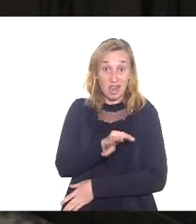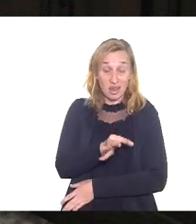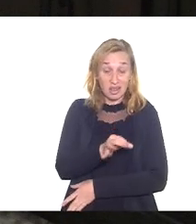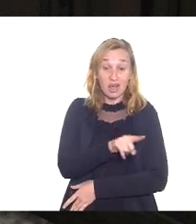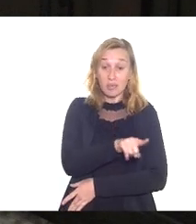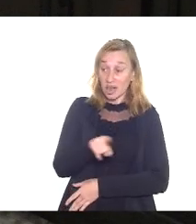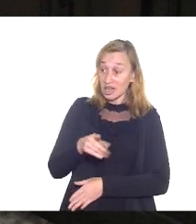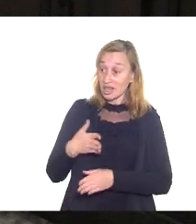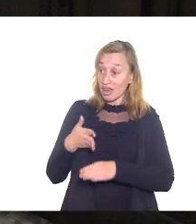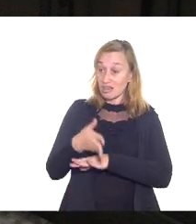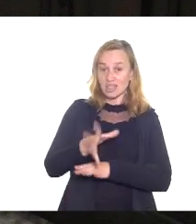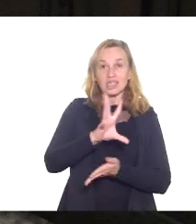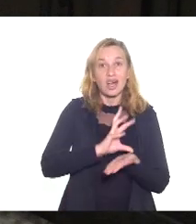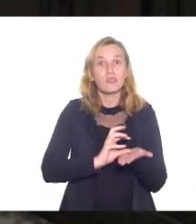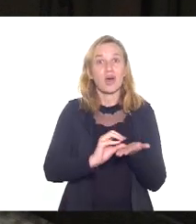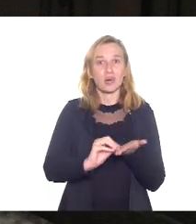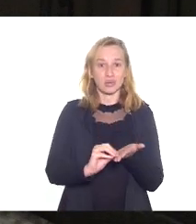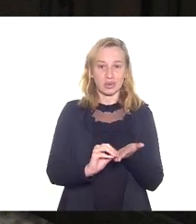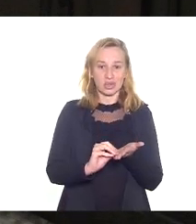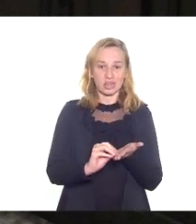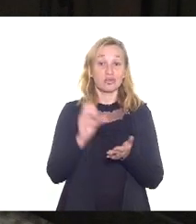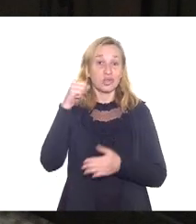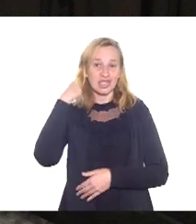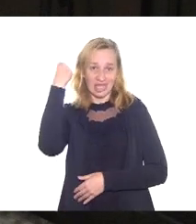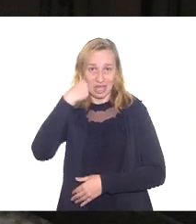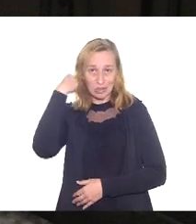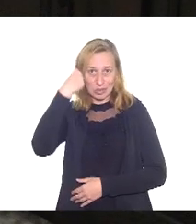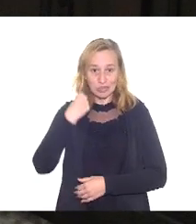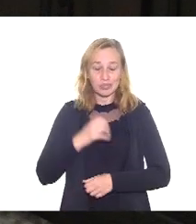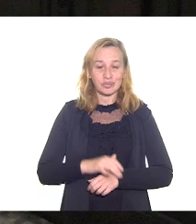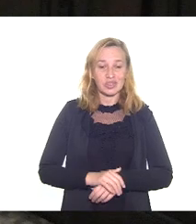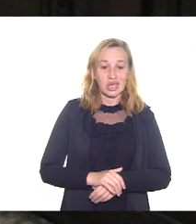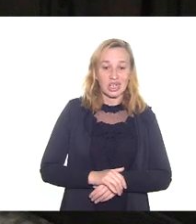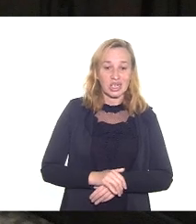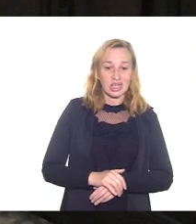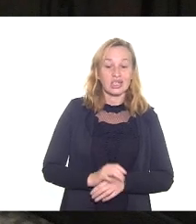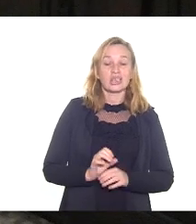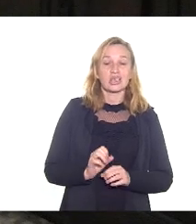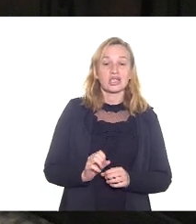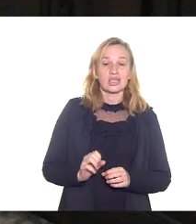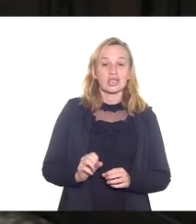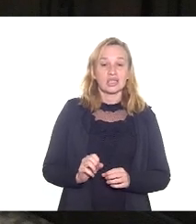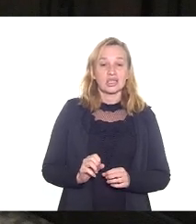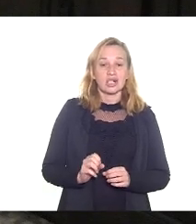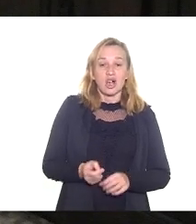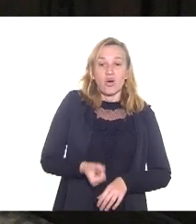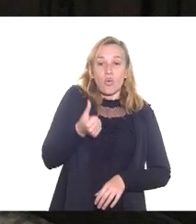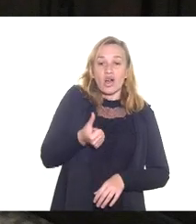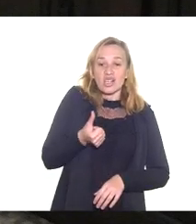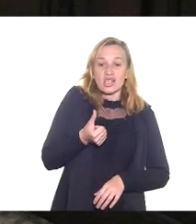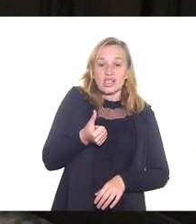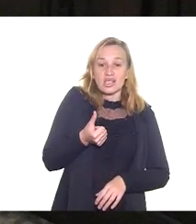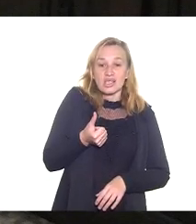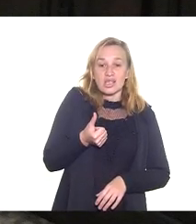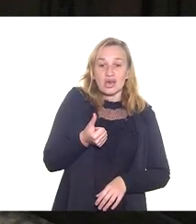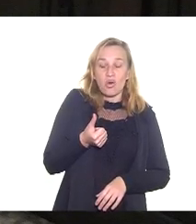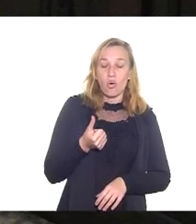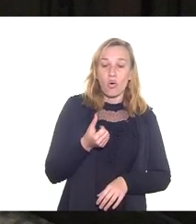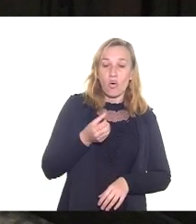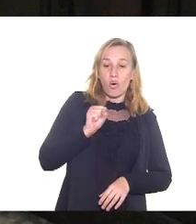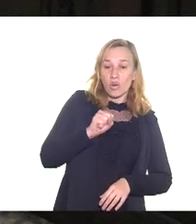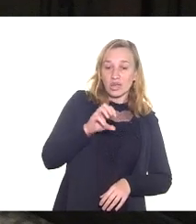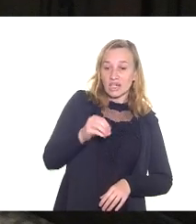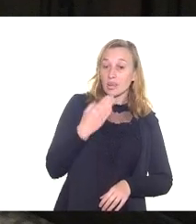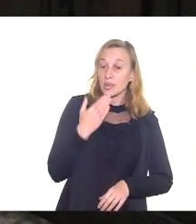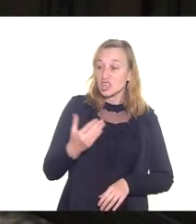que entre na pauta do Senado e conta com quase 80 pedidos de urgência